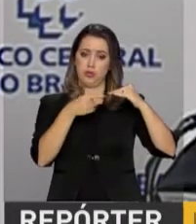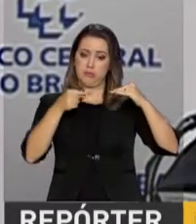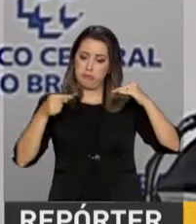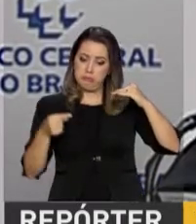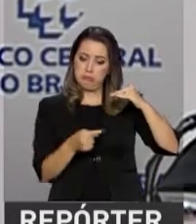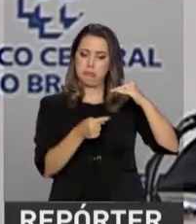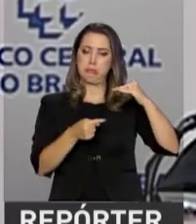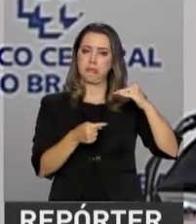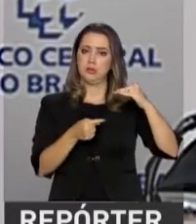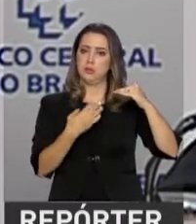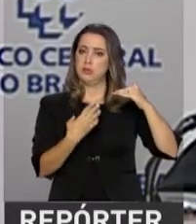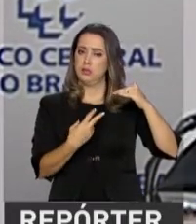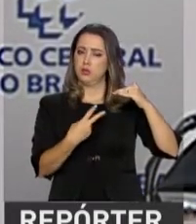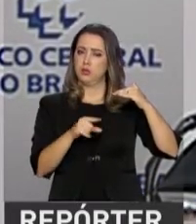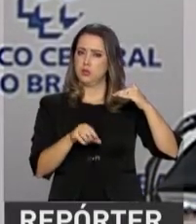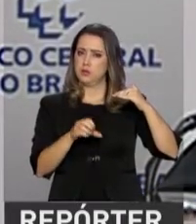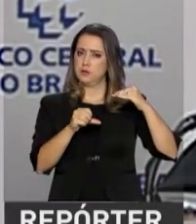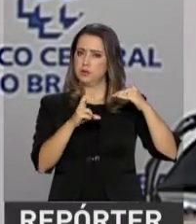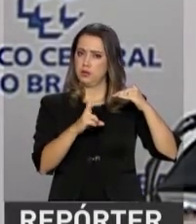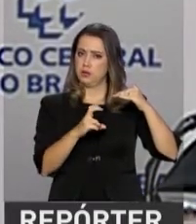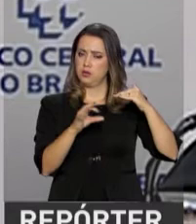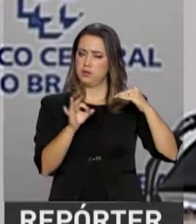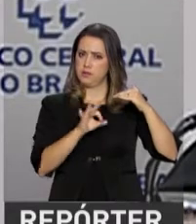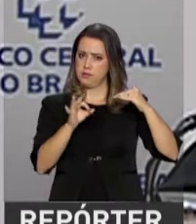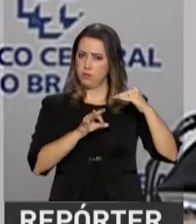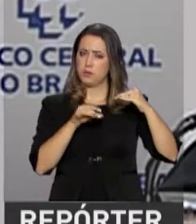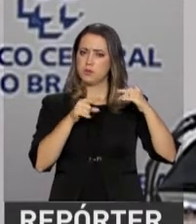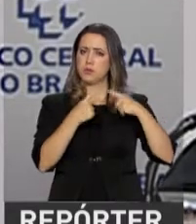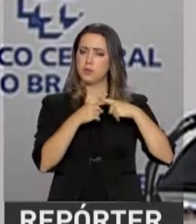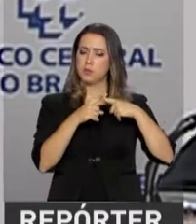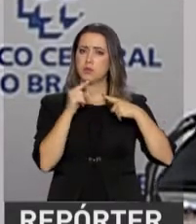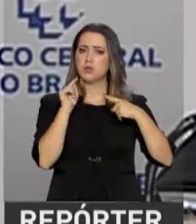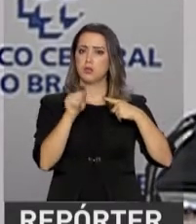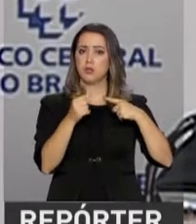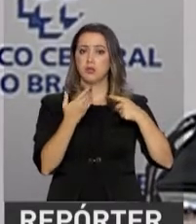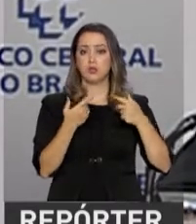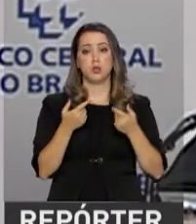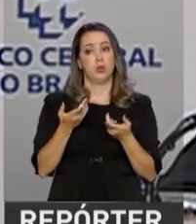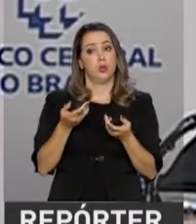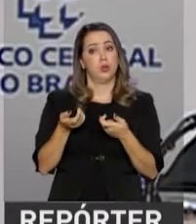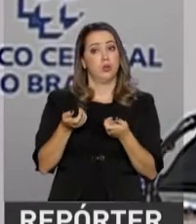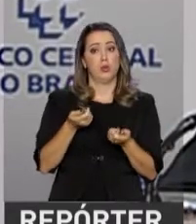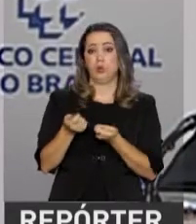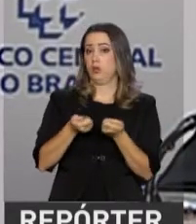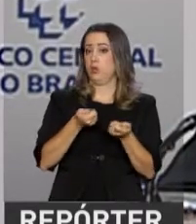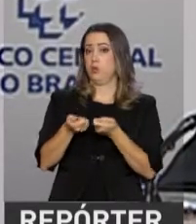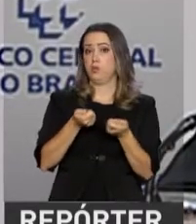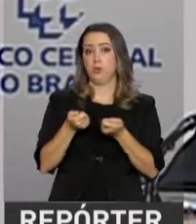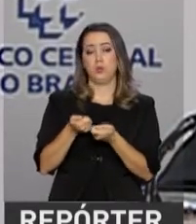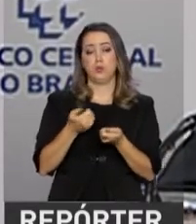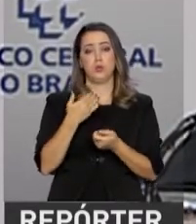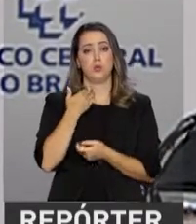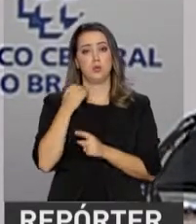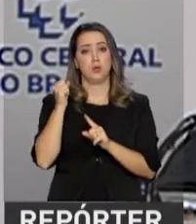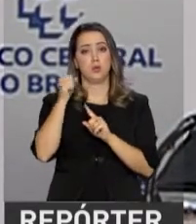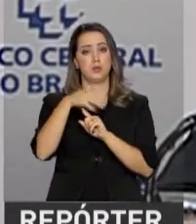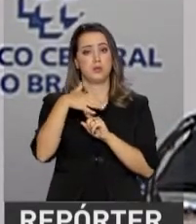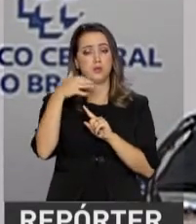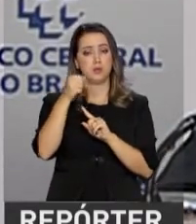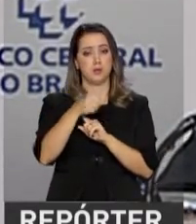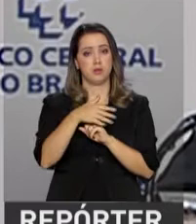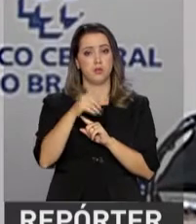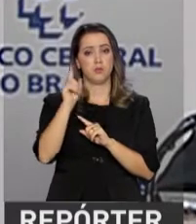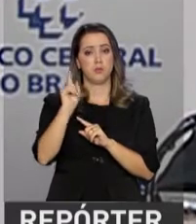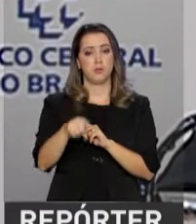foi um item que está fora do controle do Banco Central, uma parte importante dele, que